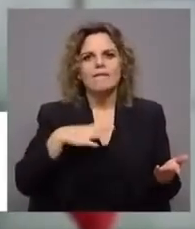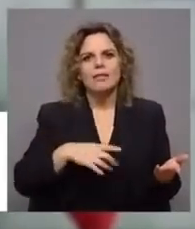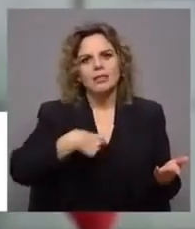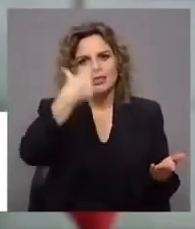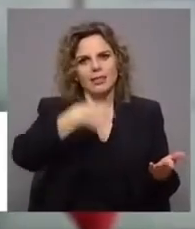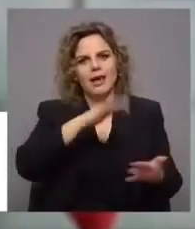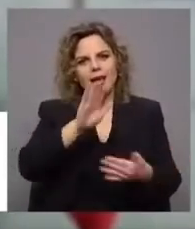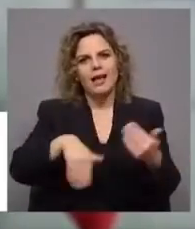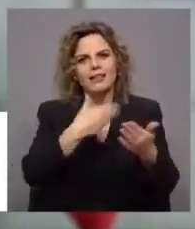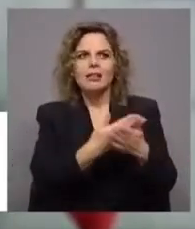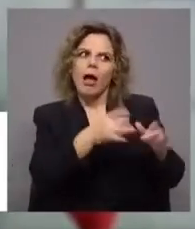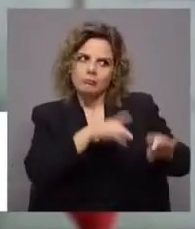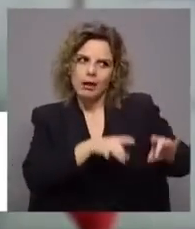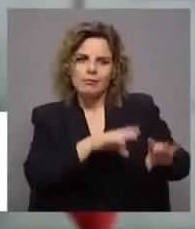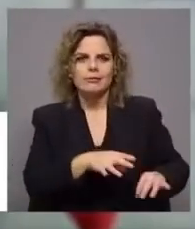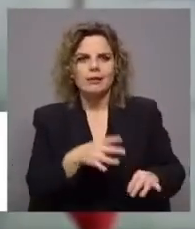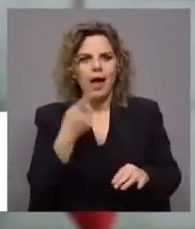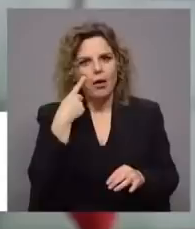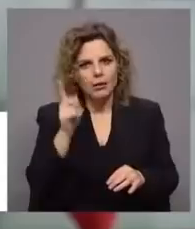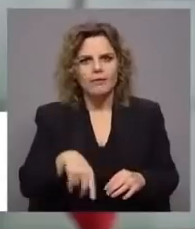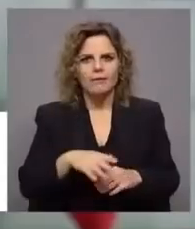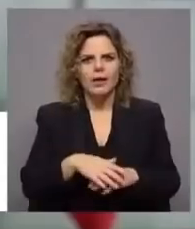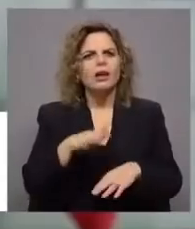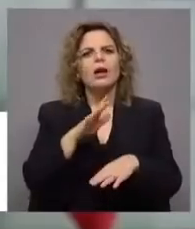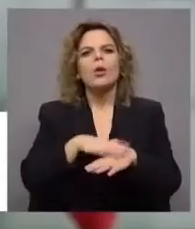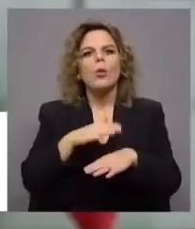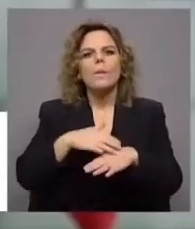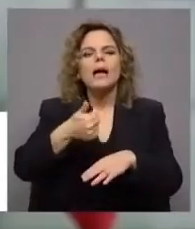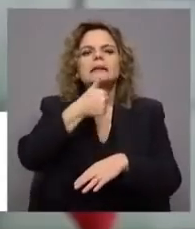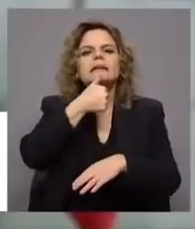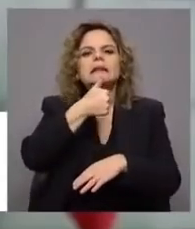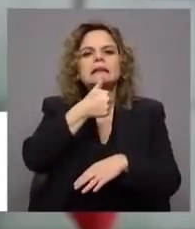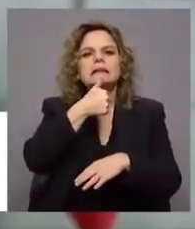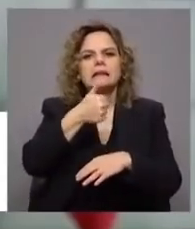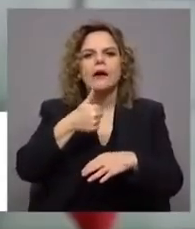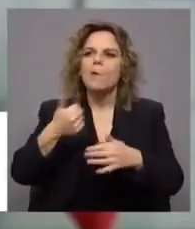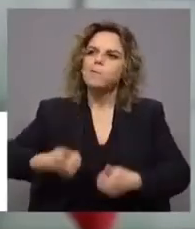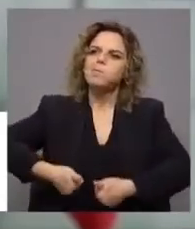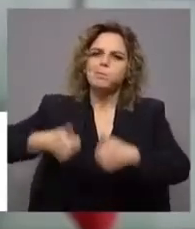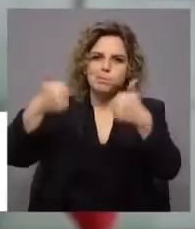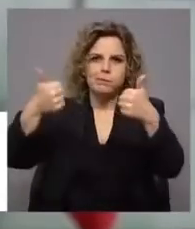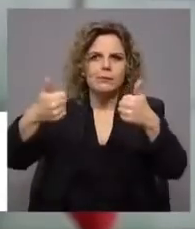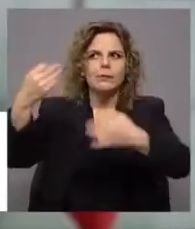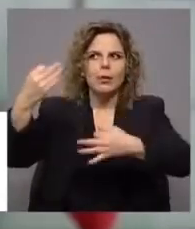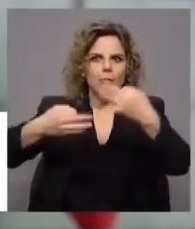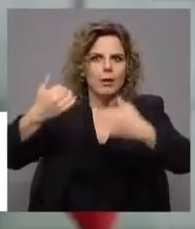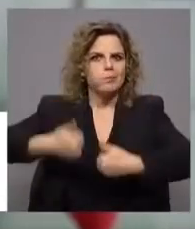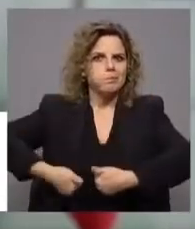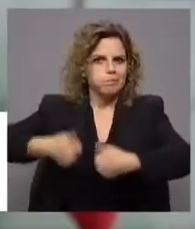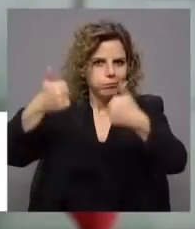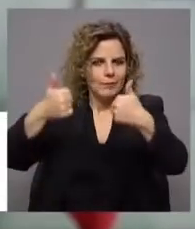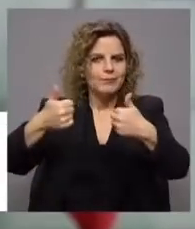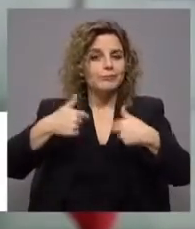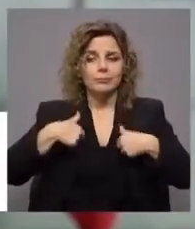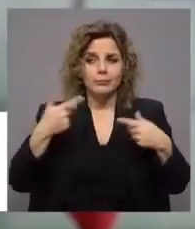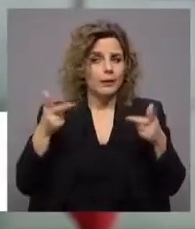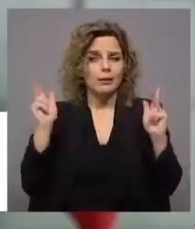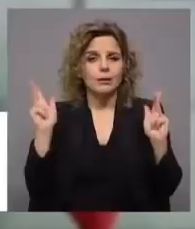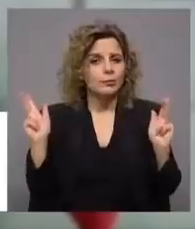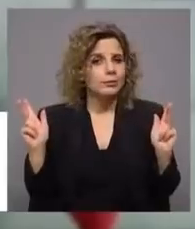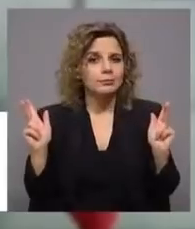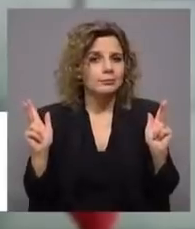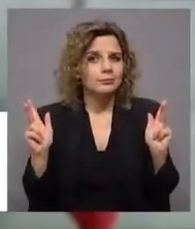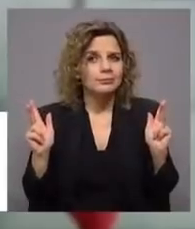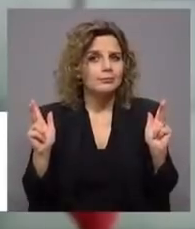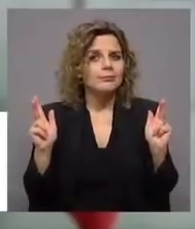seja candidato. Ou seja, pela decisão da Suprema Corte, tá? Pela decisão da Suprema Corte, eu estou livre e